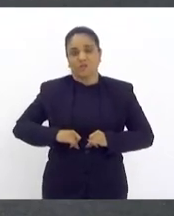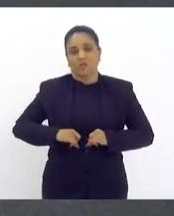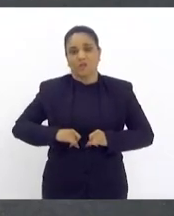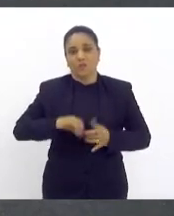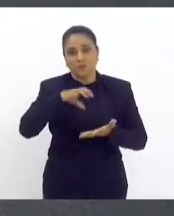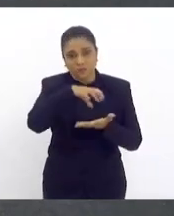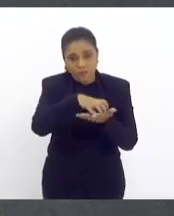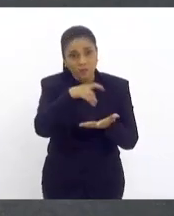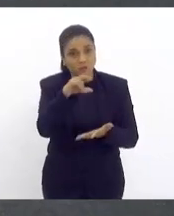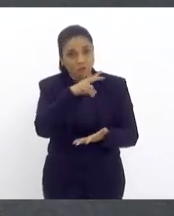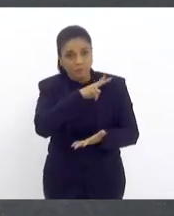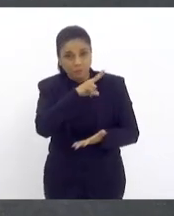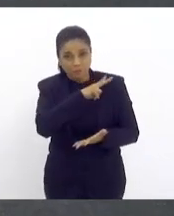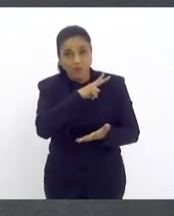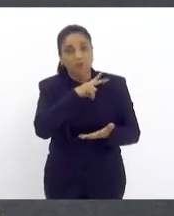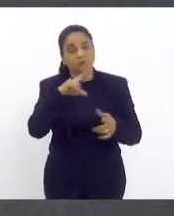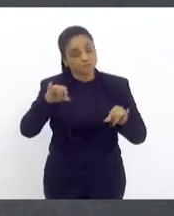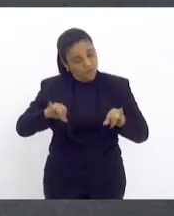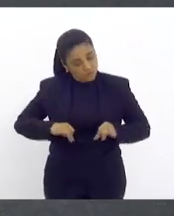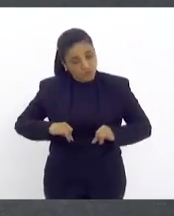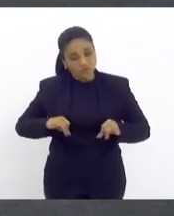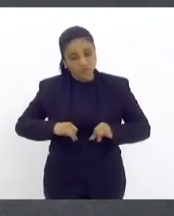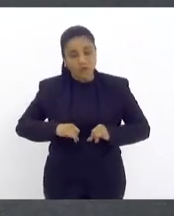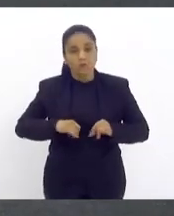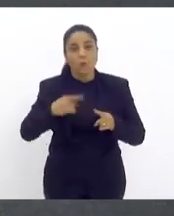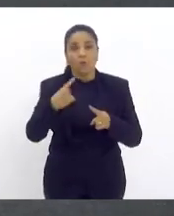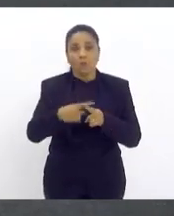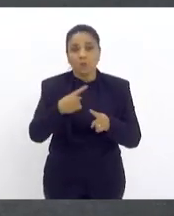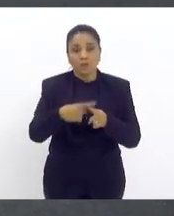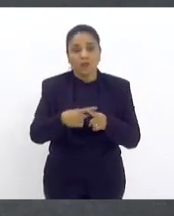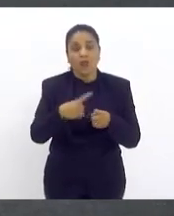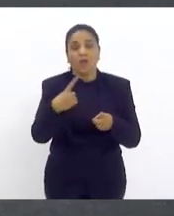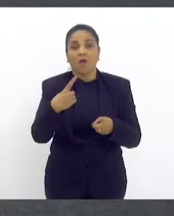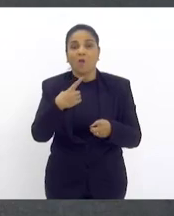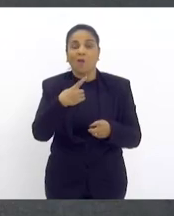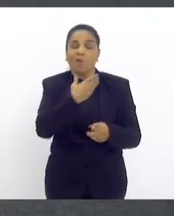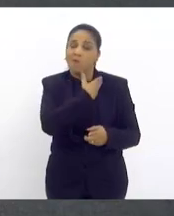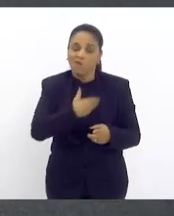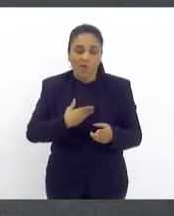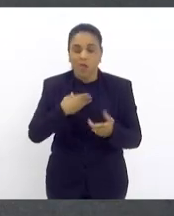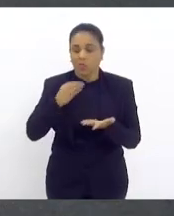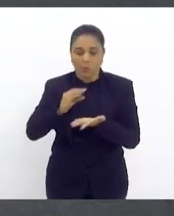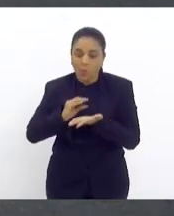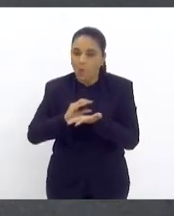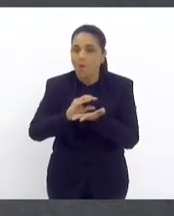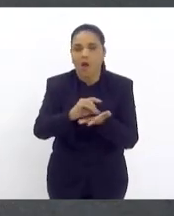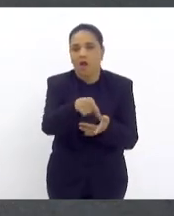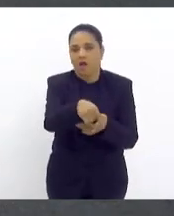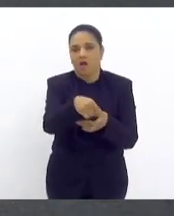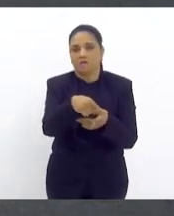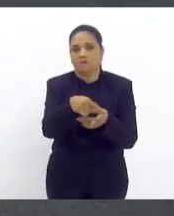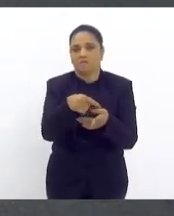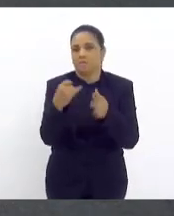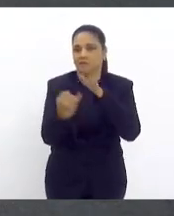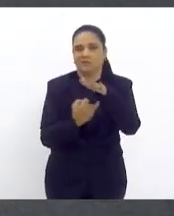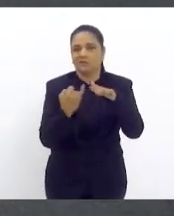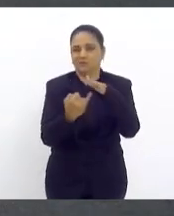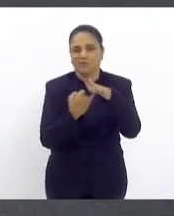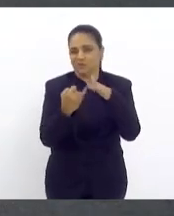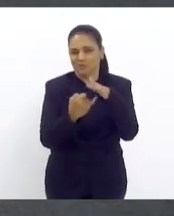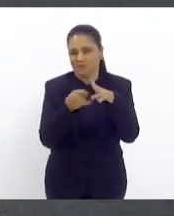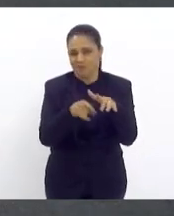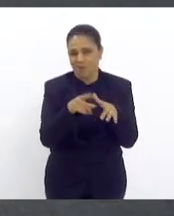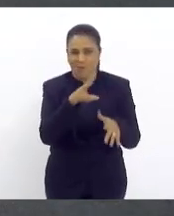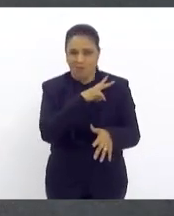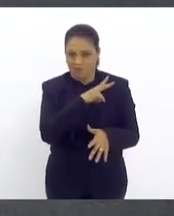cofinanciamento estando pactuado o governo do estado não está fazendo os repasses com essas instituições contando com esse recurso